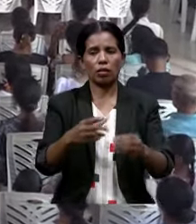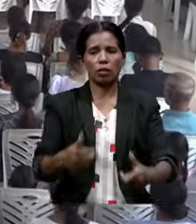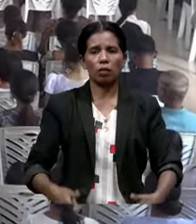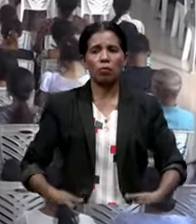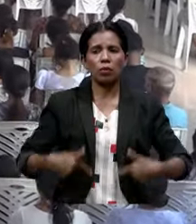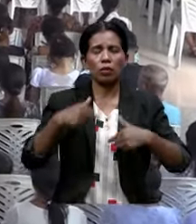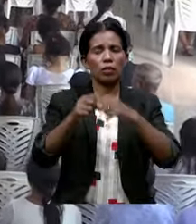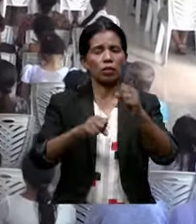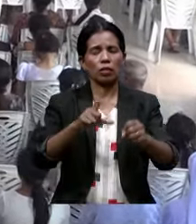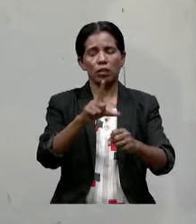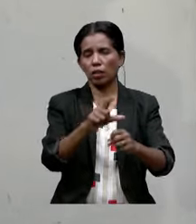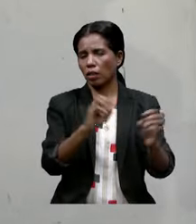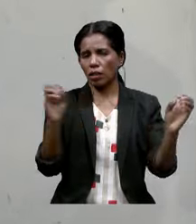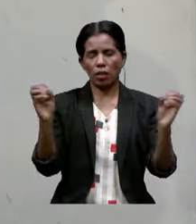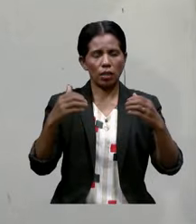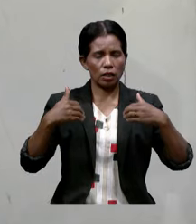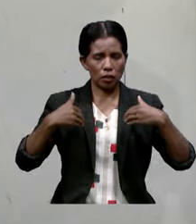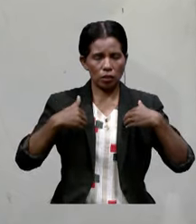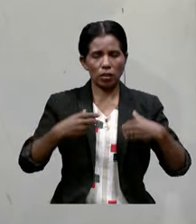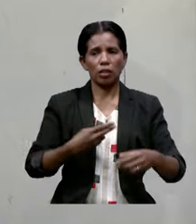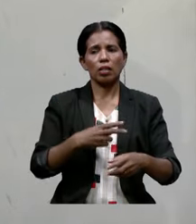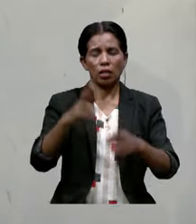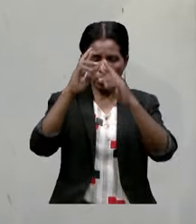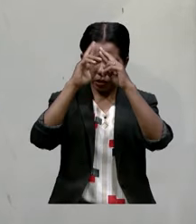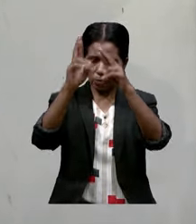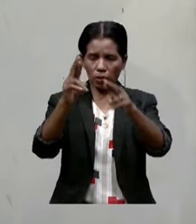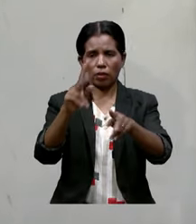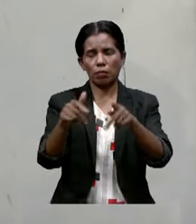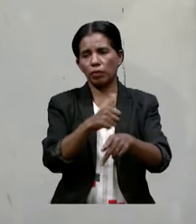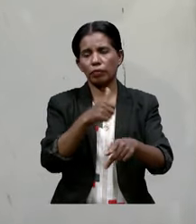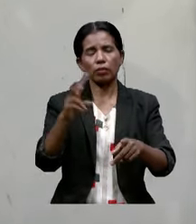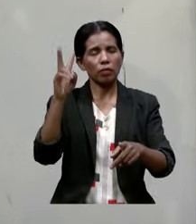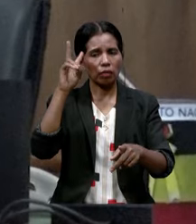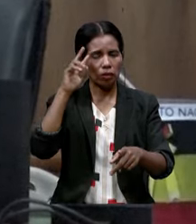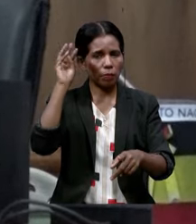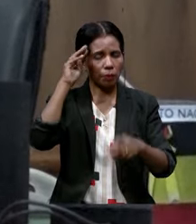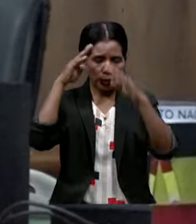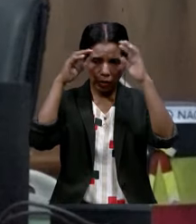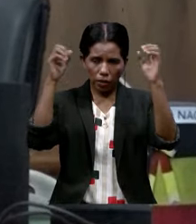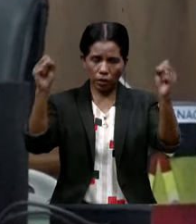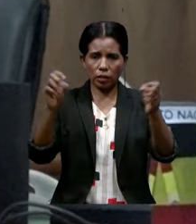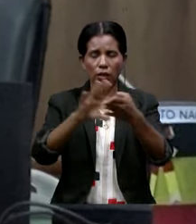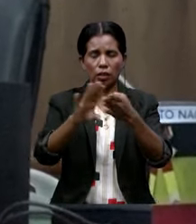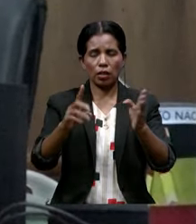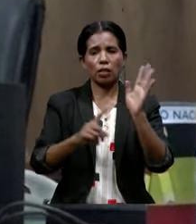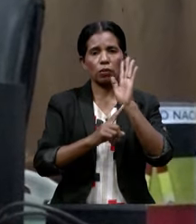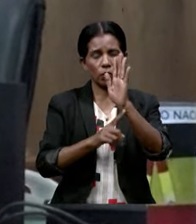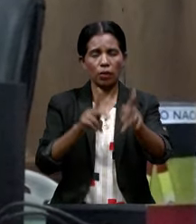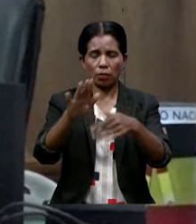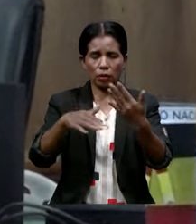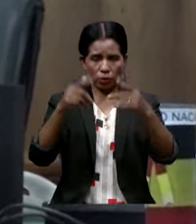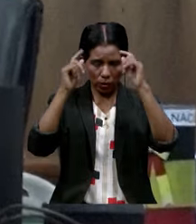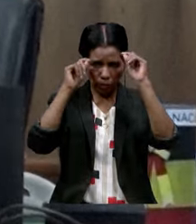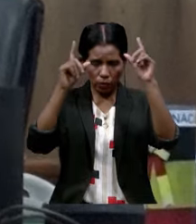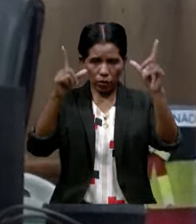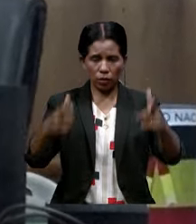sociedade balung maklaiha ona moral. Vice-presidente bancada CNRT considera carta, né, hanesan alerta ida ba sociedade Timor atau bele mori